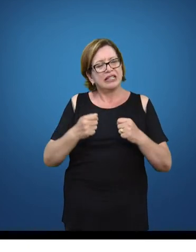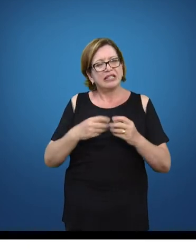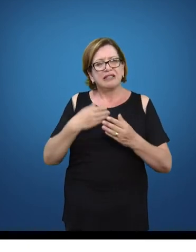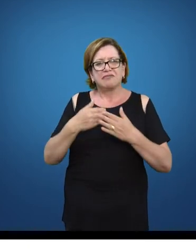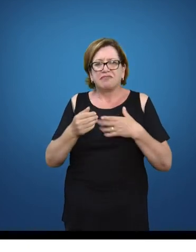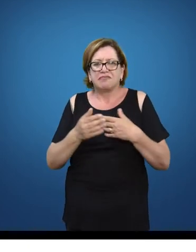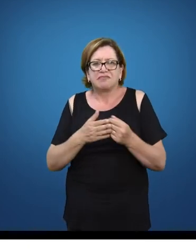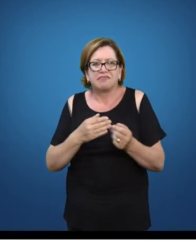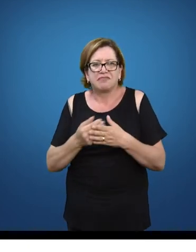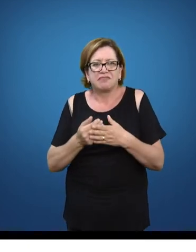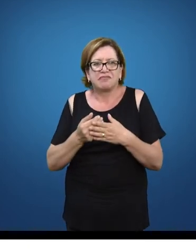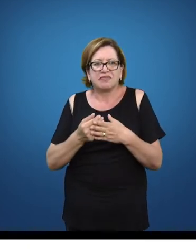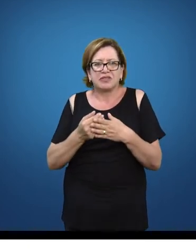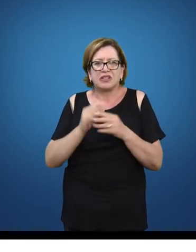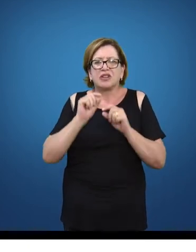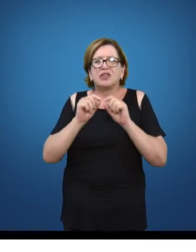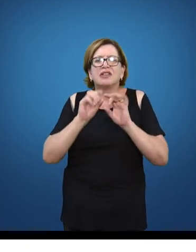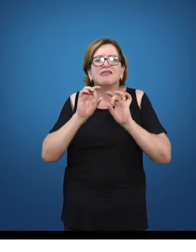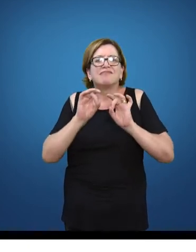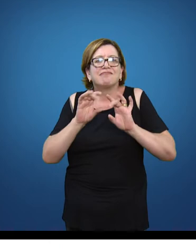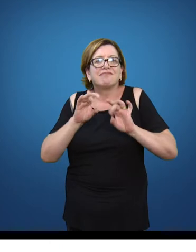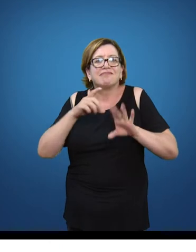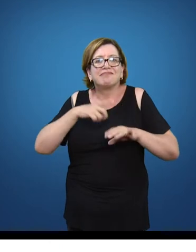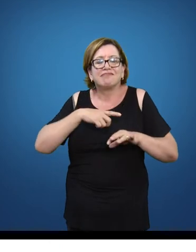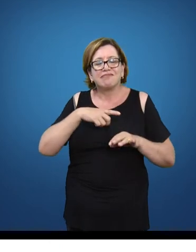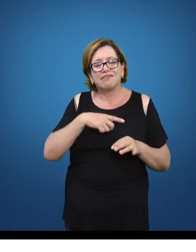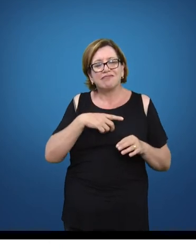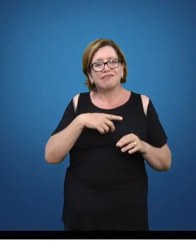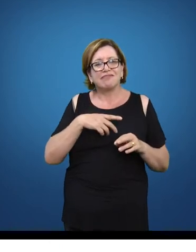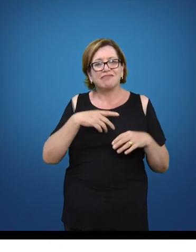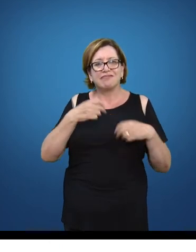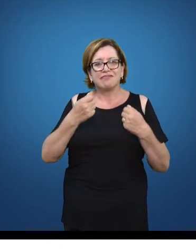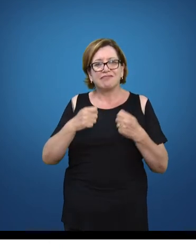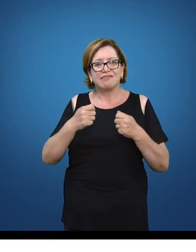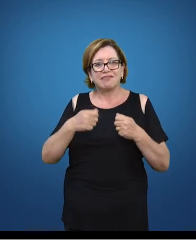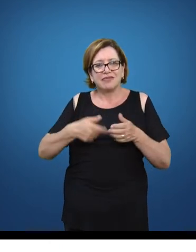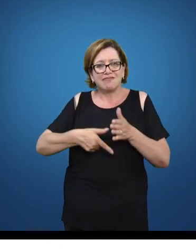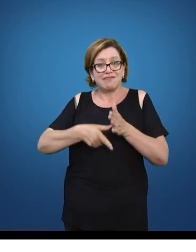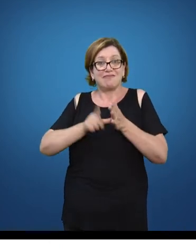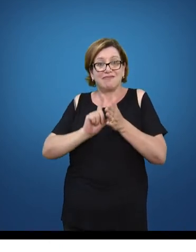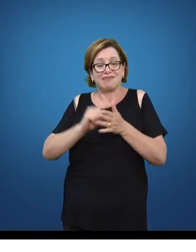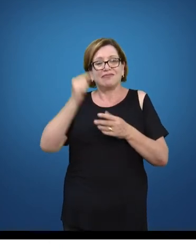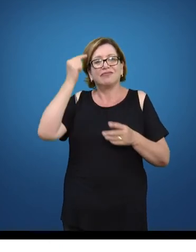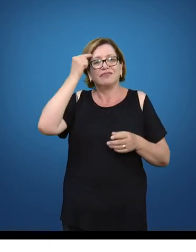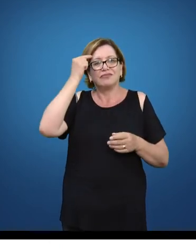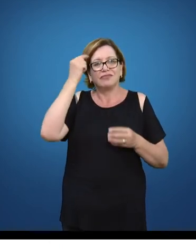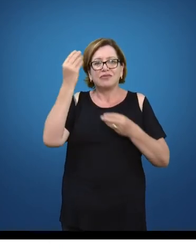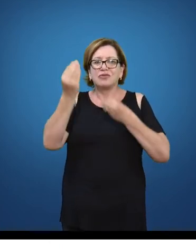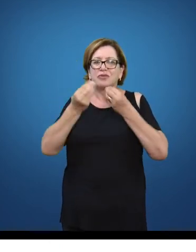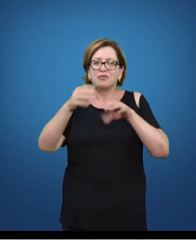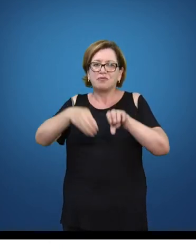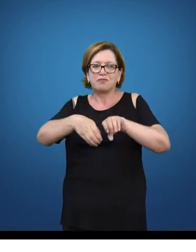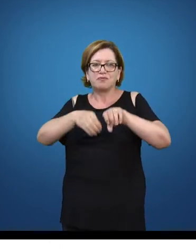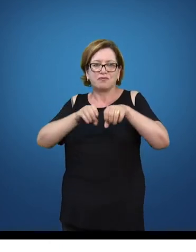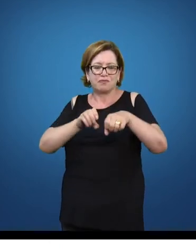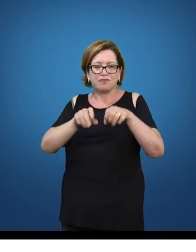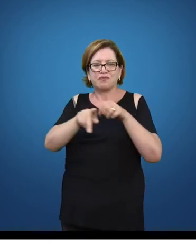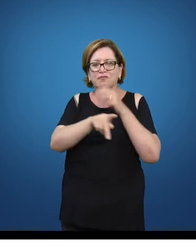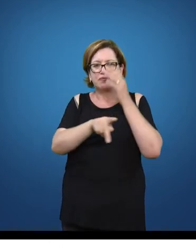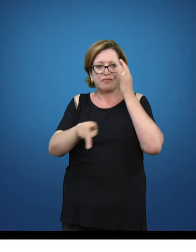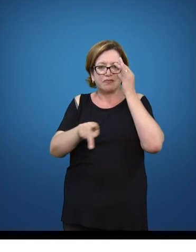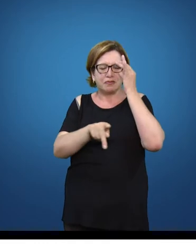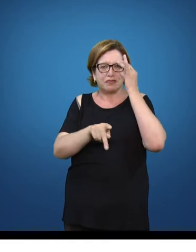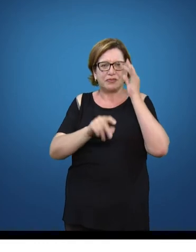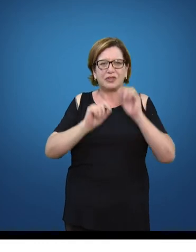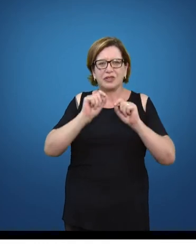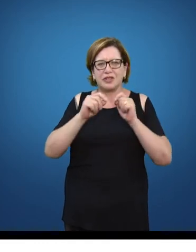independente da sua especificidade a gente tem que pensar antes a formação docente o